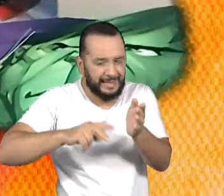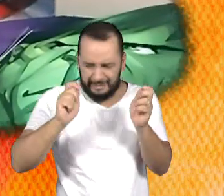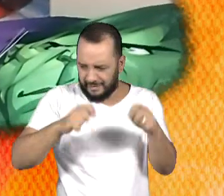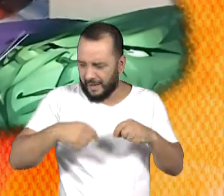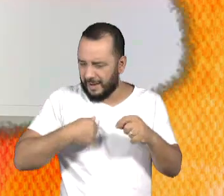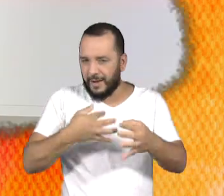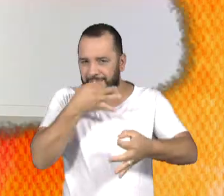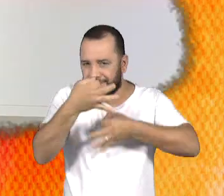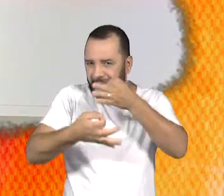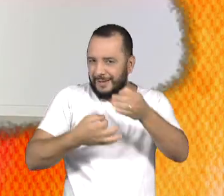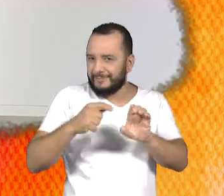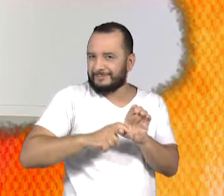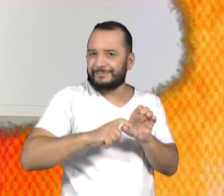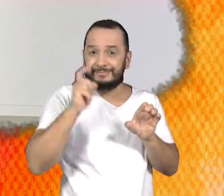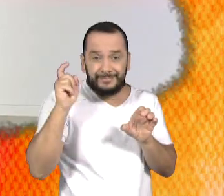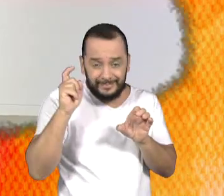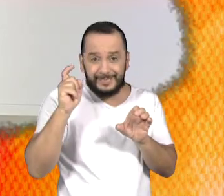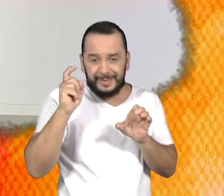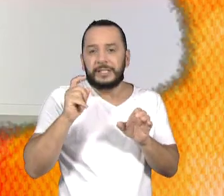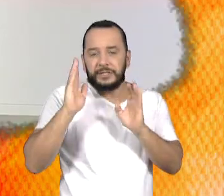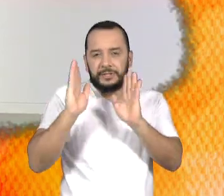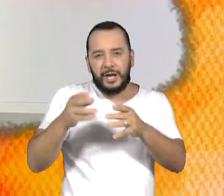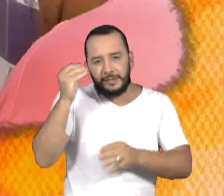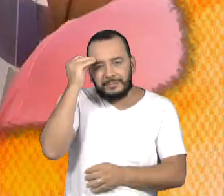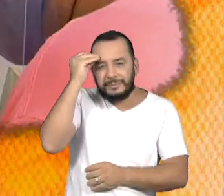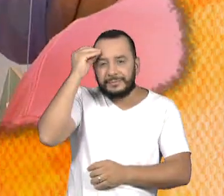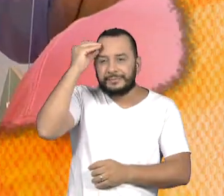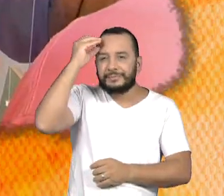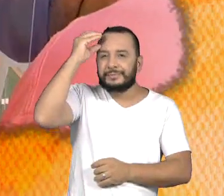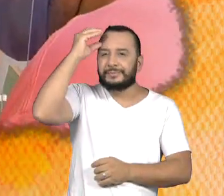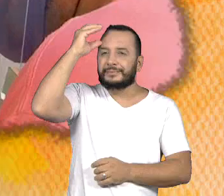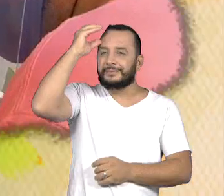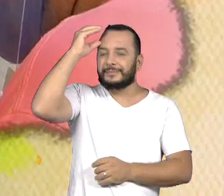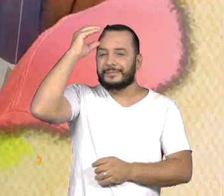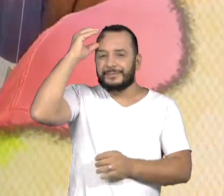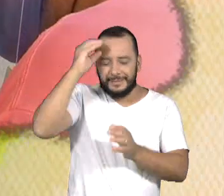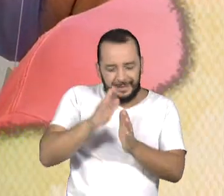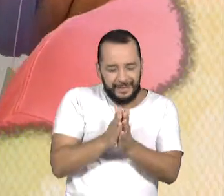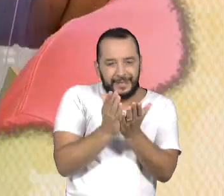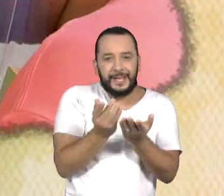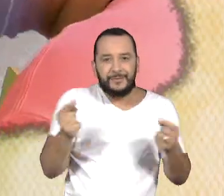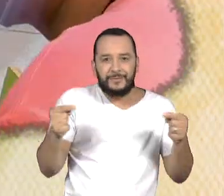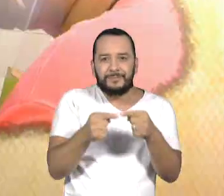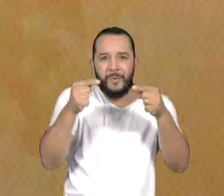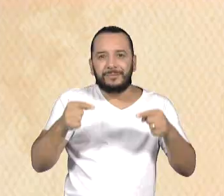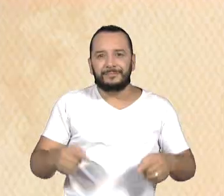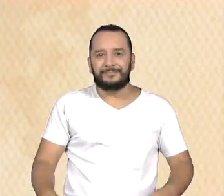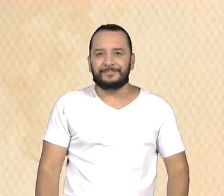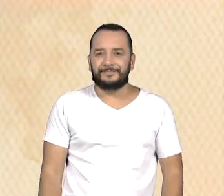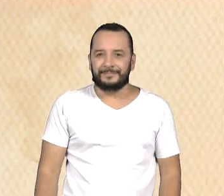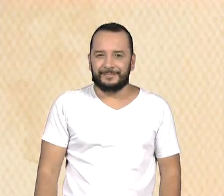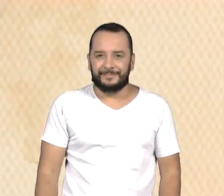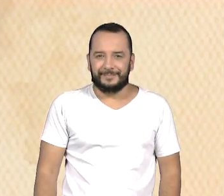autônoma e lugar de Formação é um lugar de livros